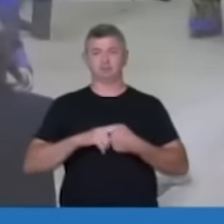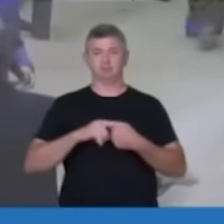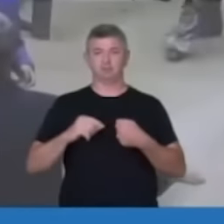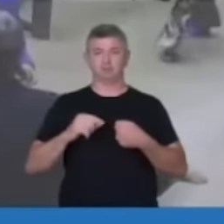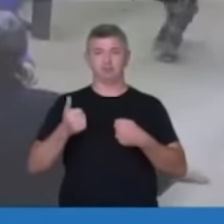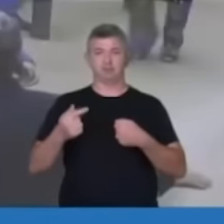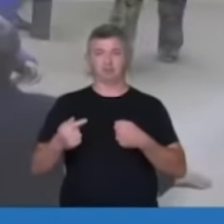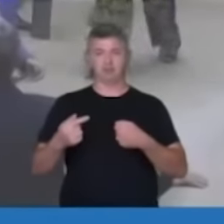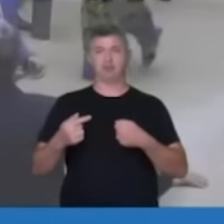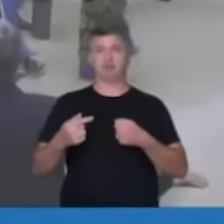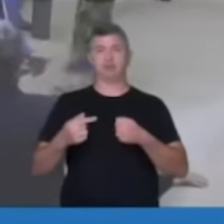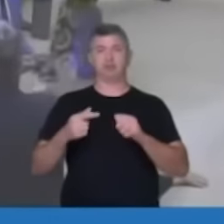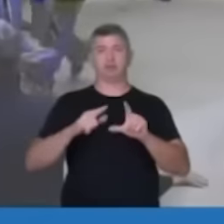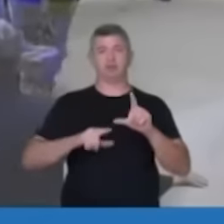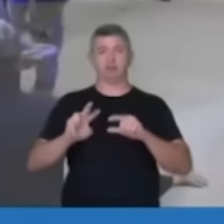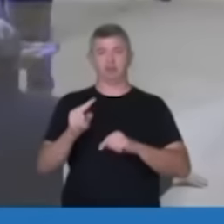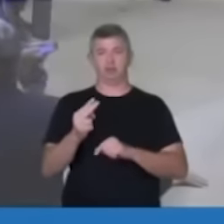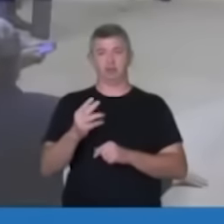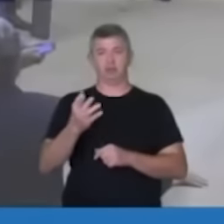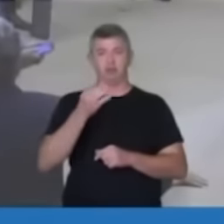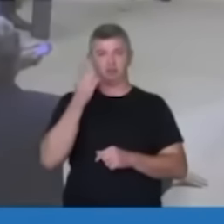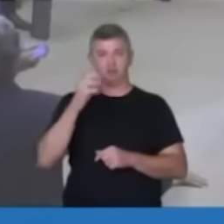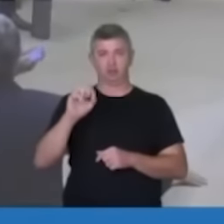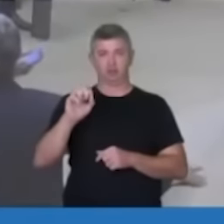ordem pel Deputado